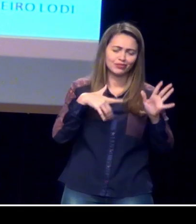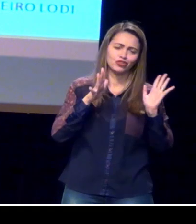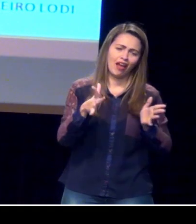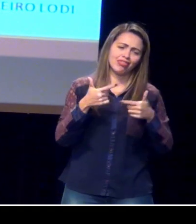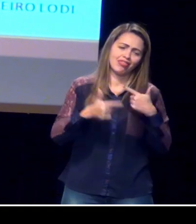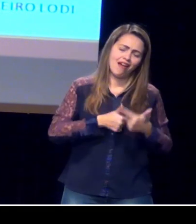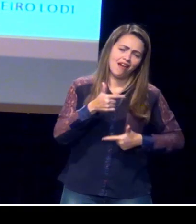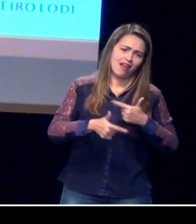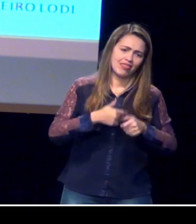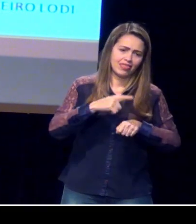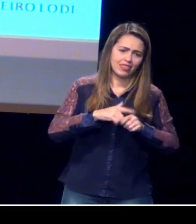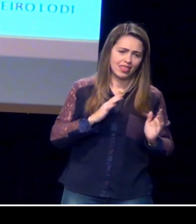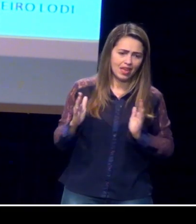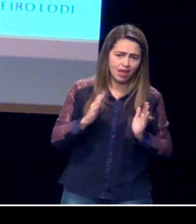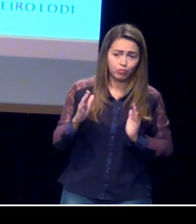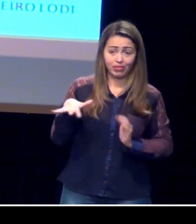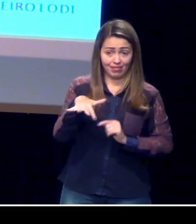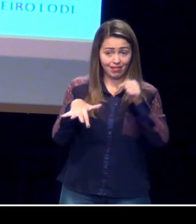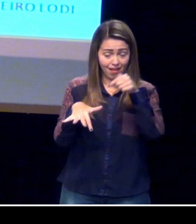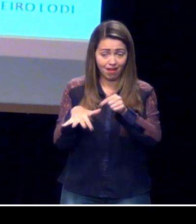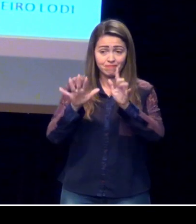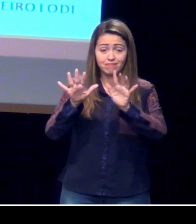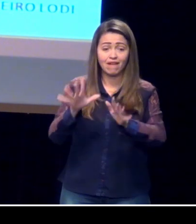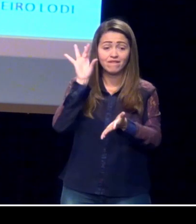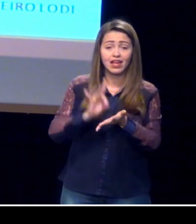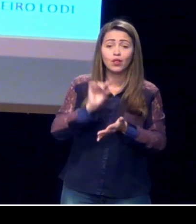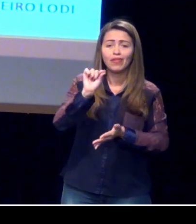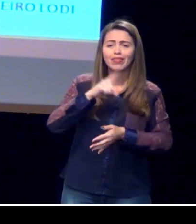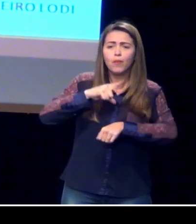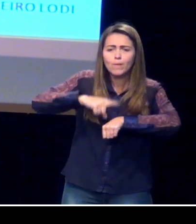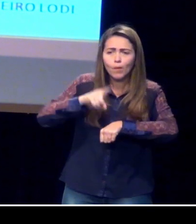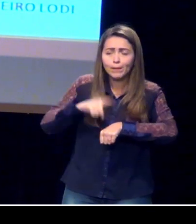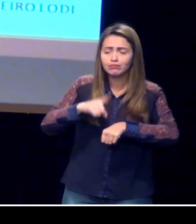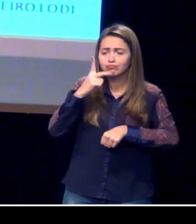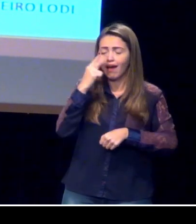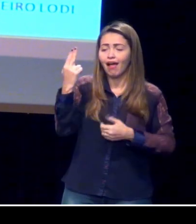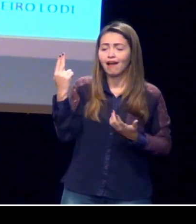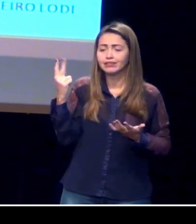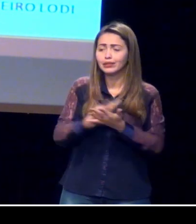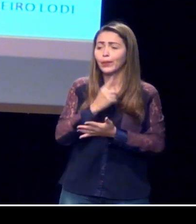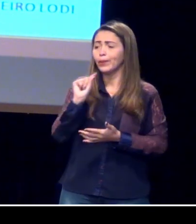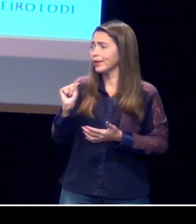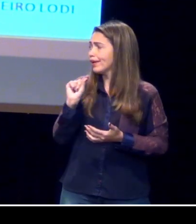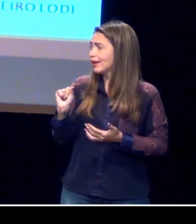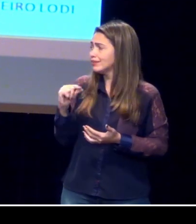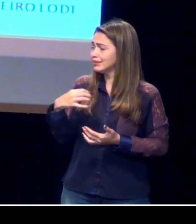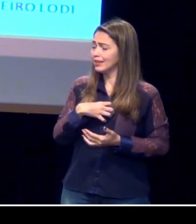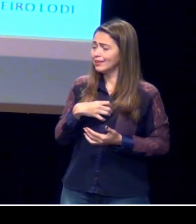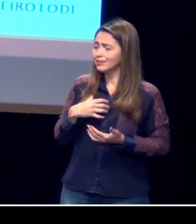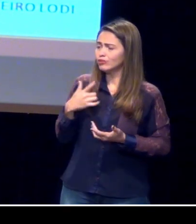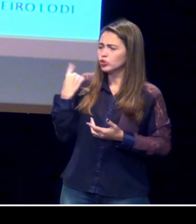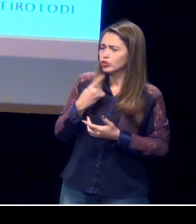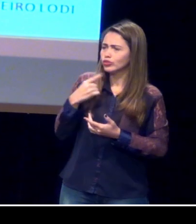há muito tempo na área e, na verdade, chega uma hora que a gente fica